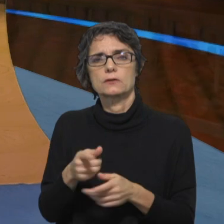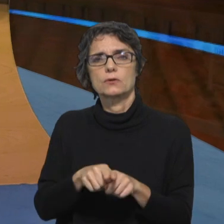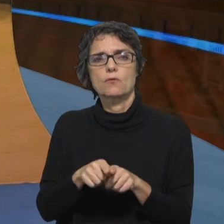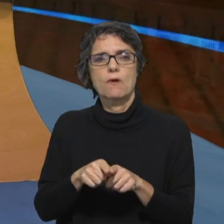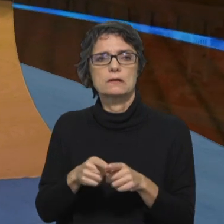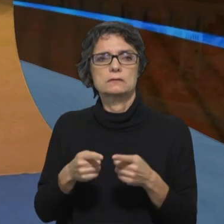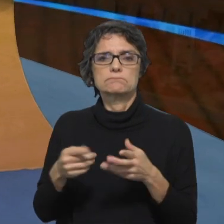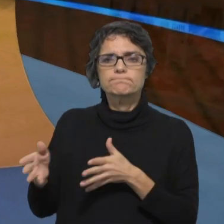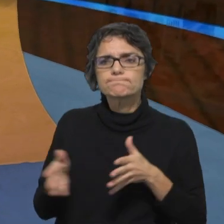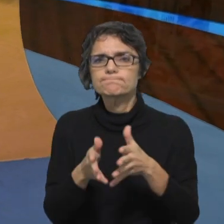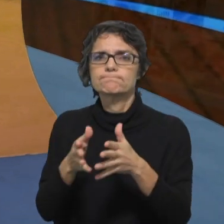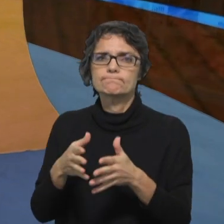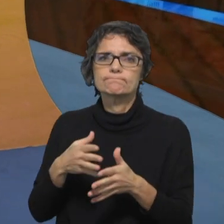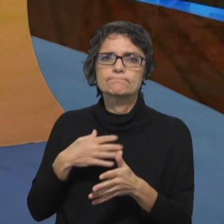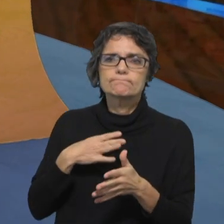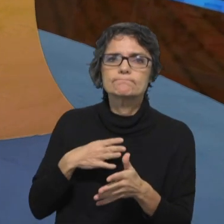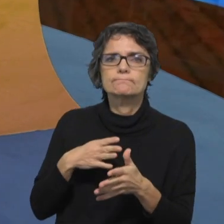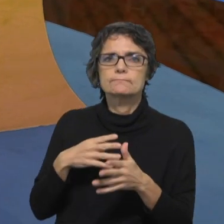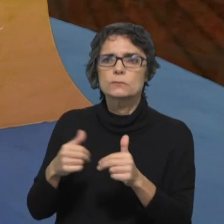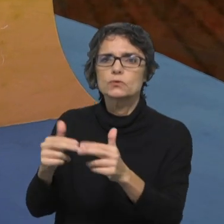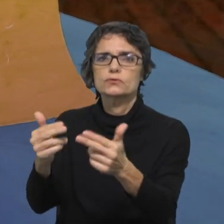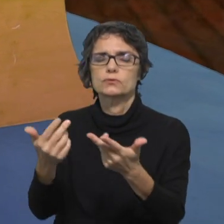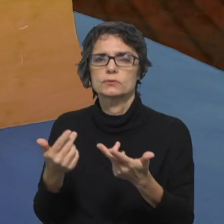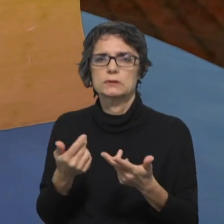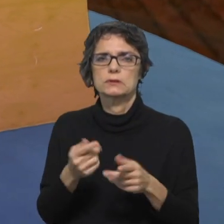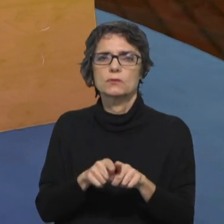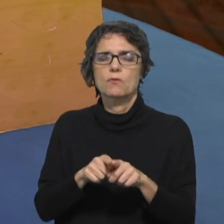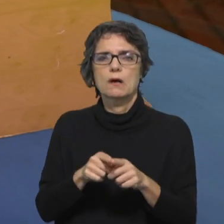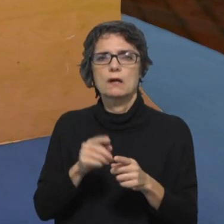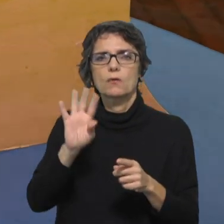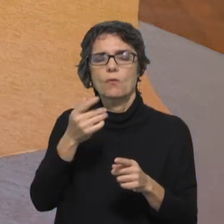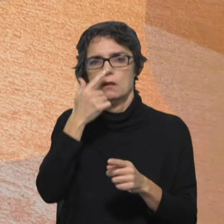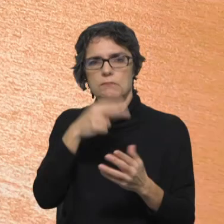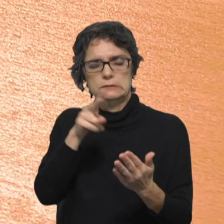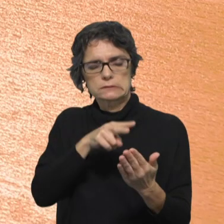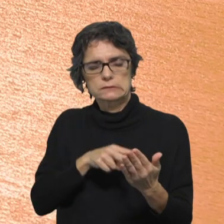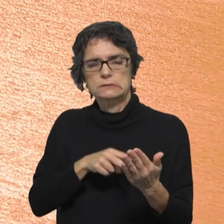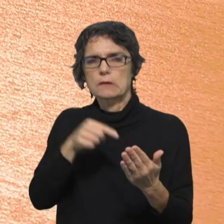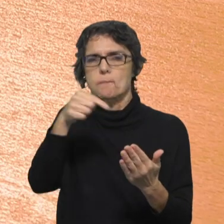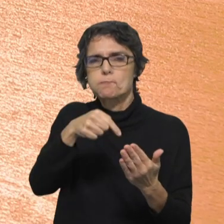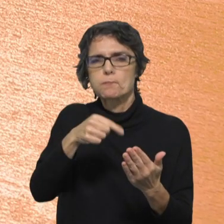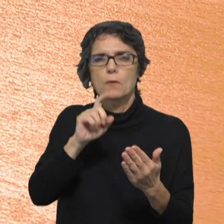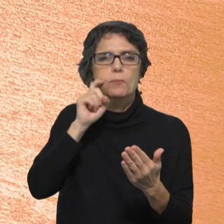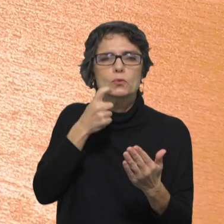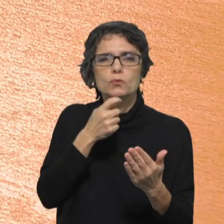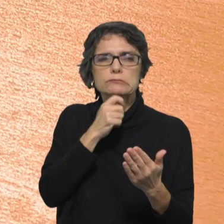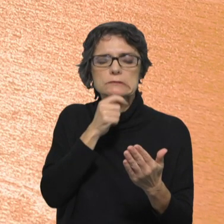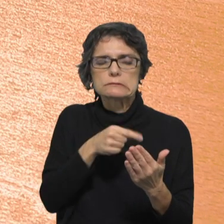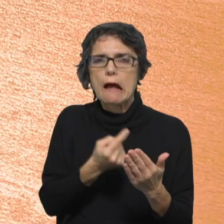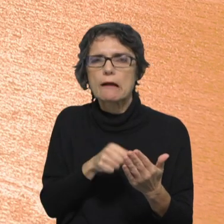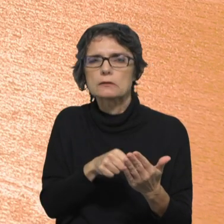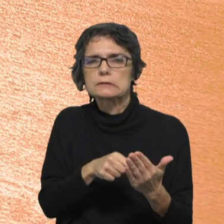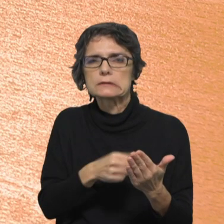constante, guarda um segredo que o leitor, na sua intimidade, deve procurar descodificar, mas,